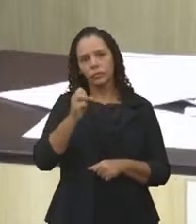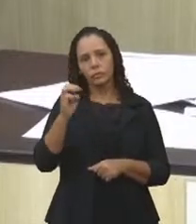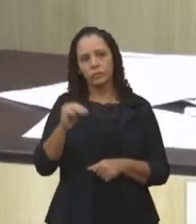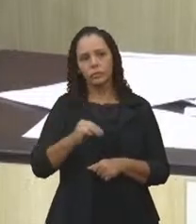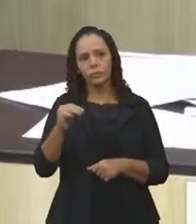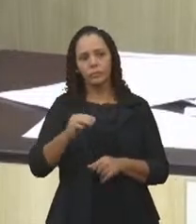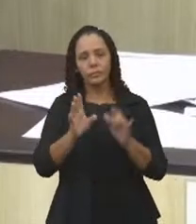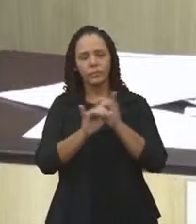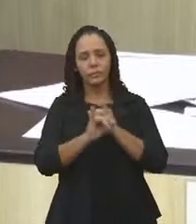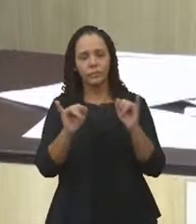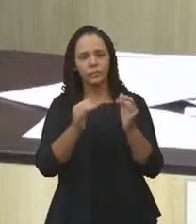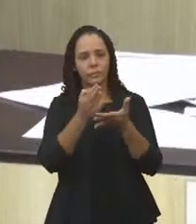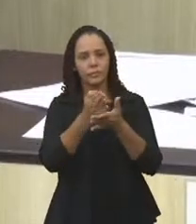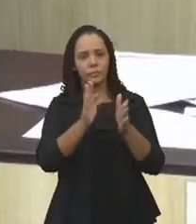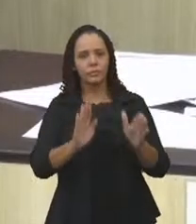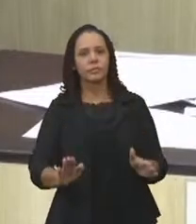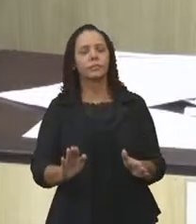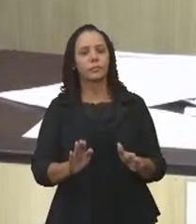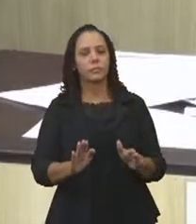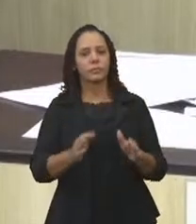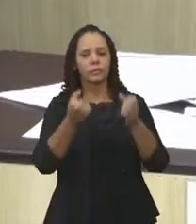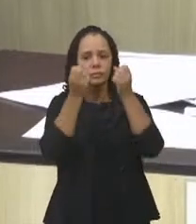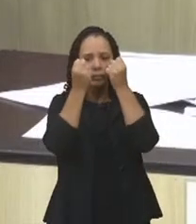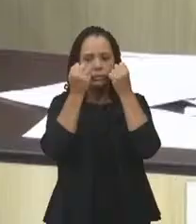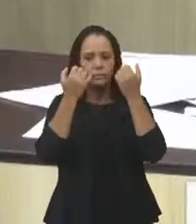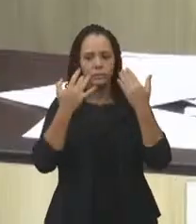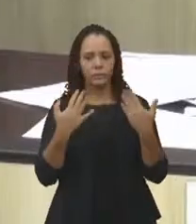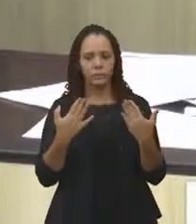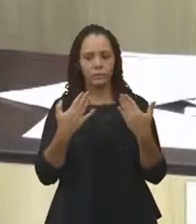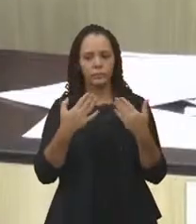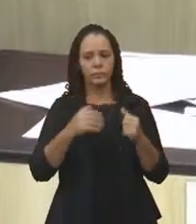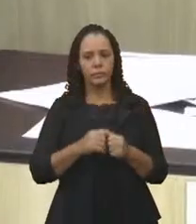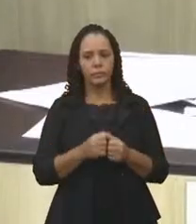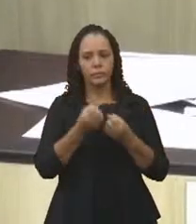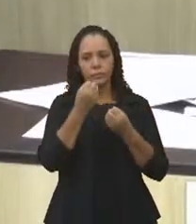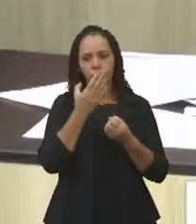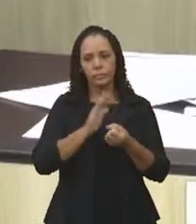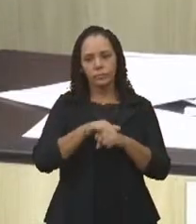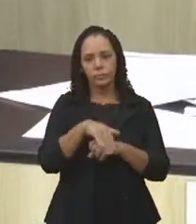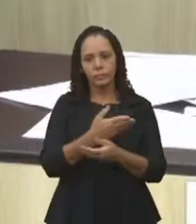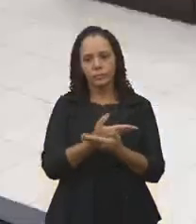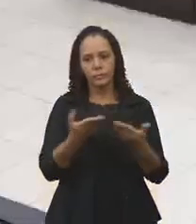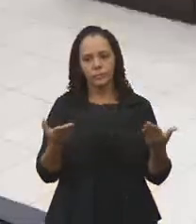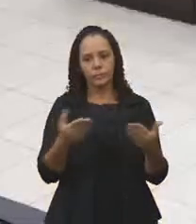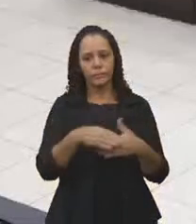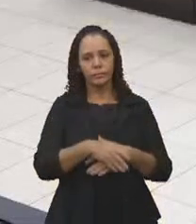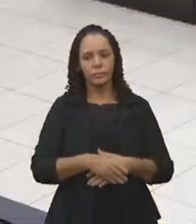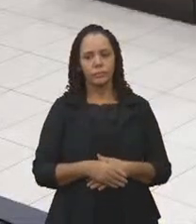19h58, declaro encerrada a presente audiência pública. Uma boa noite a todos.